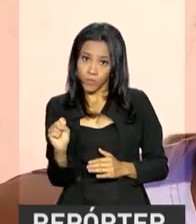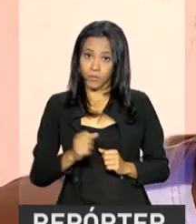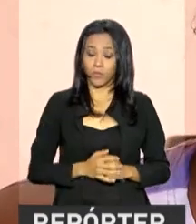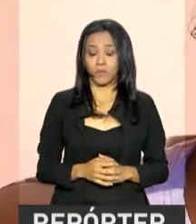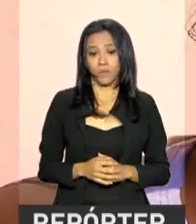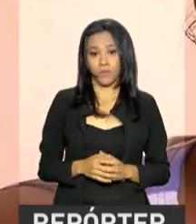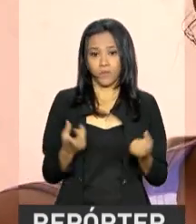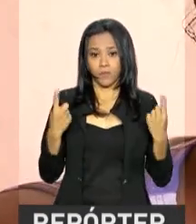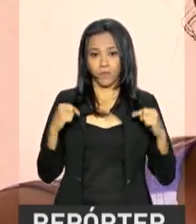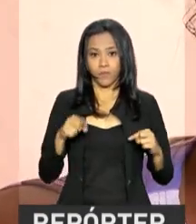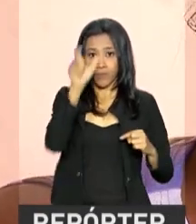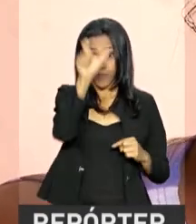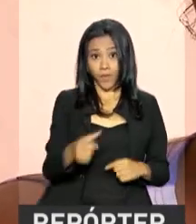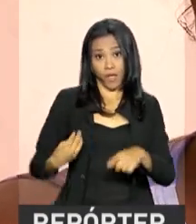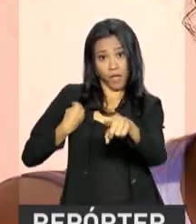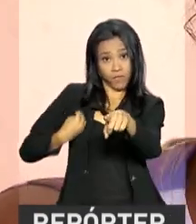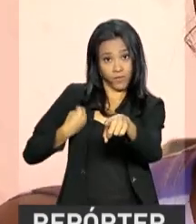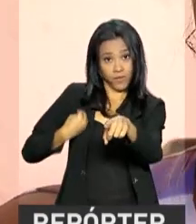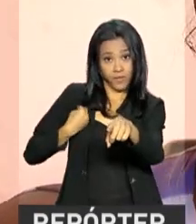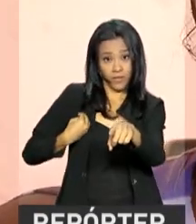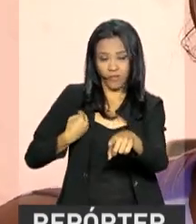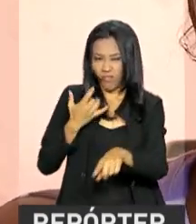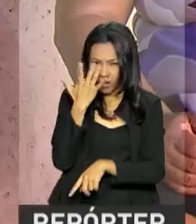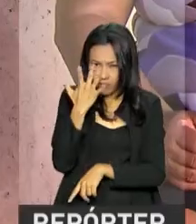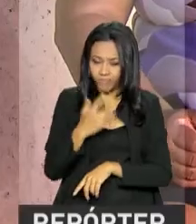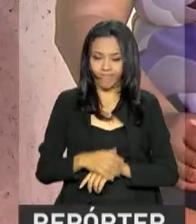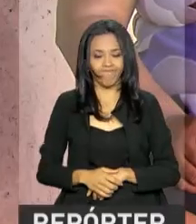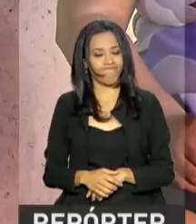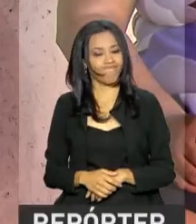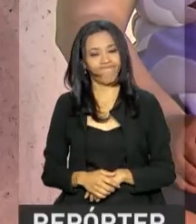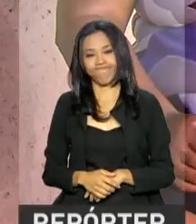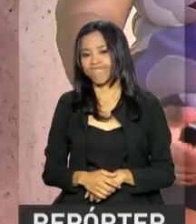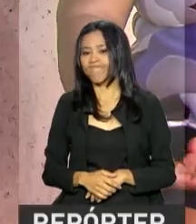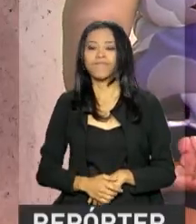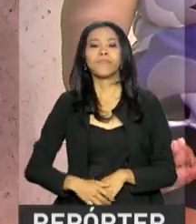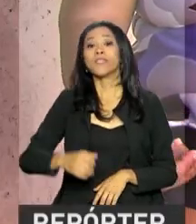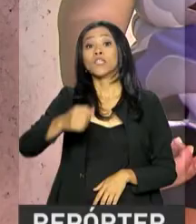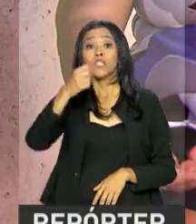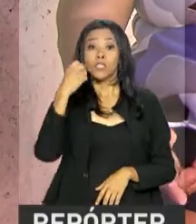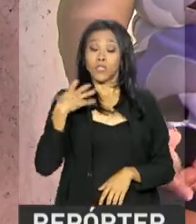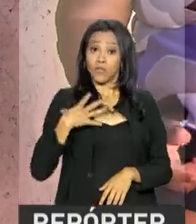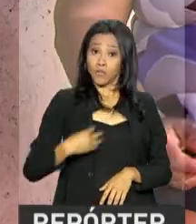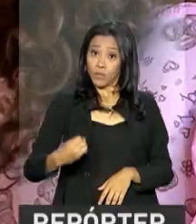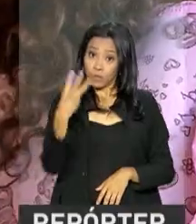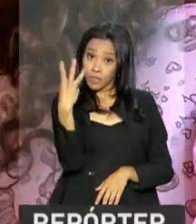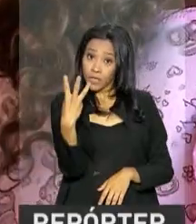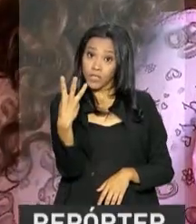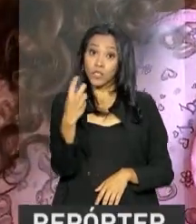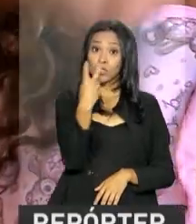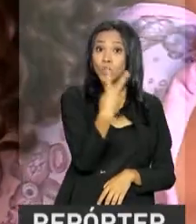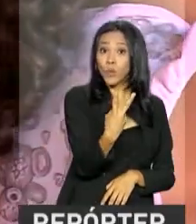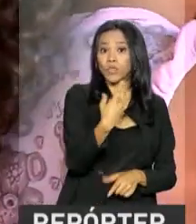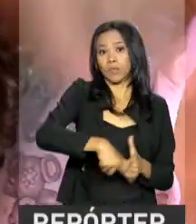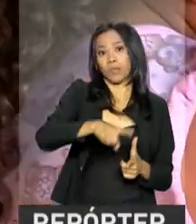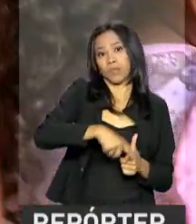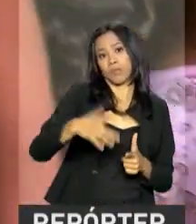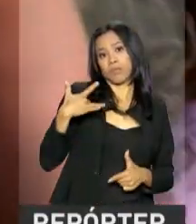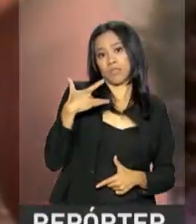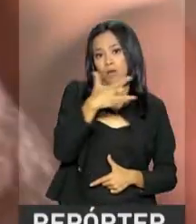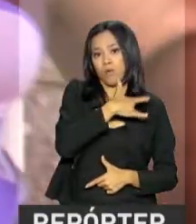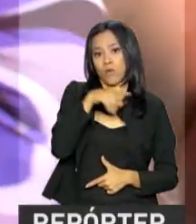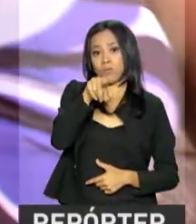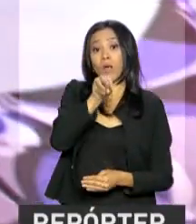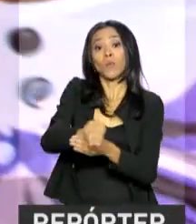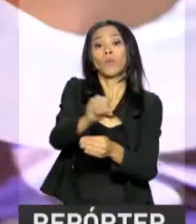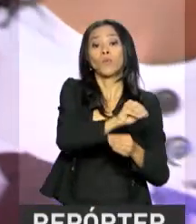a vida de humilde e nunca foi fácil dois dos três filhos dela tem problemas de saúde para conseguir cuidar dos